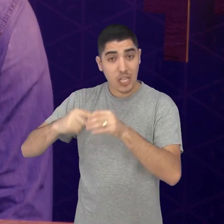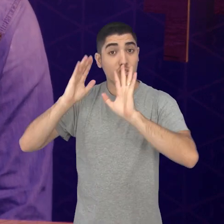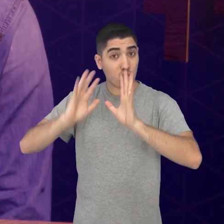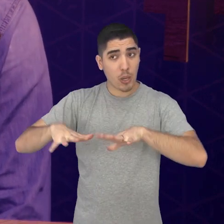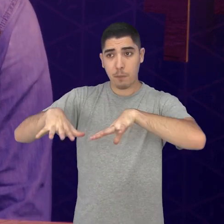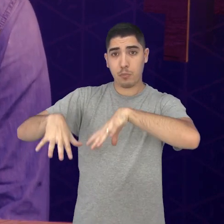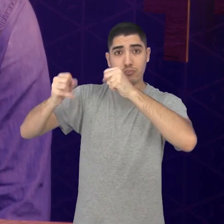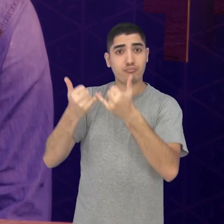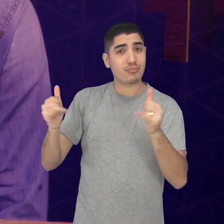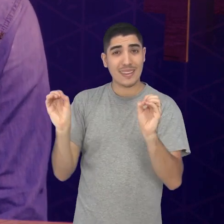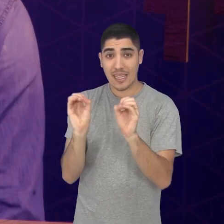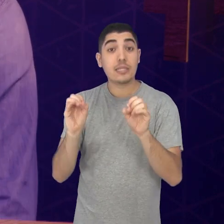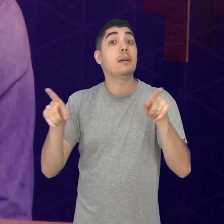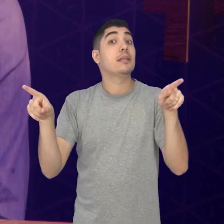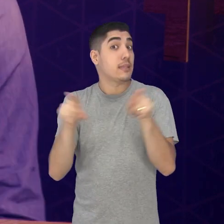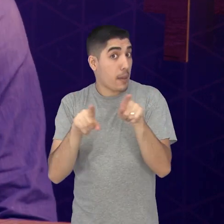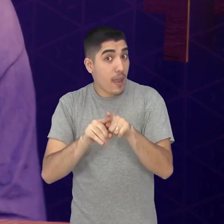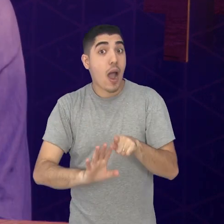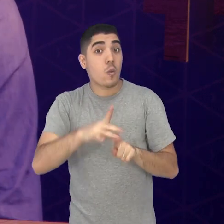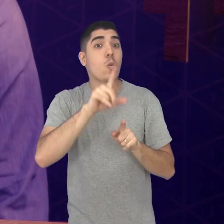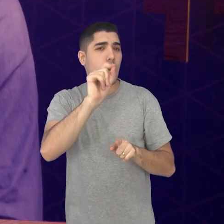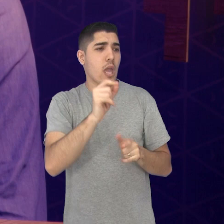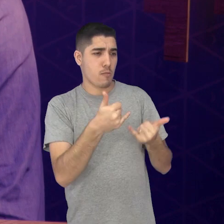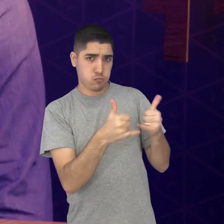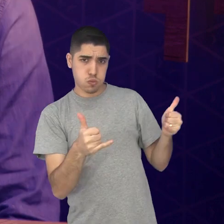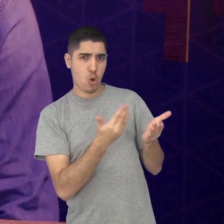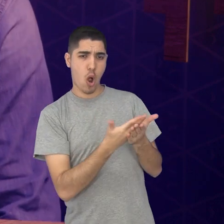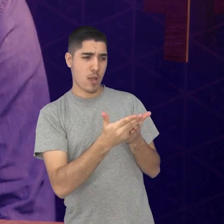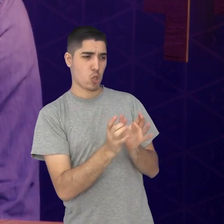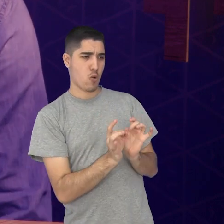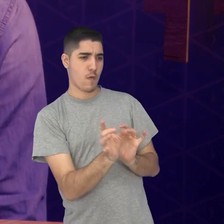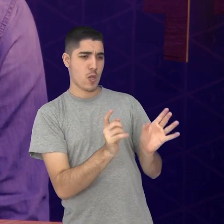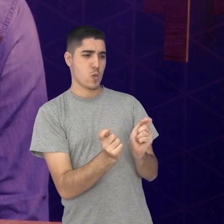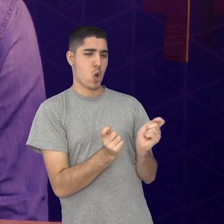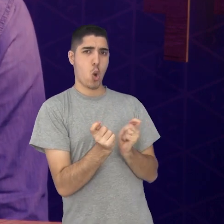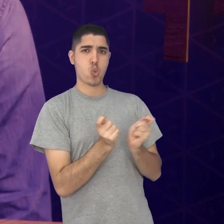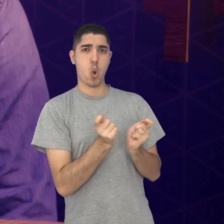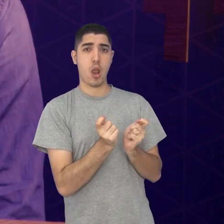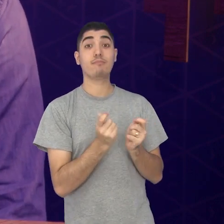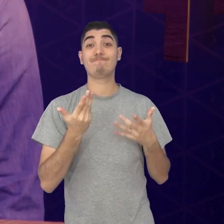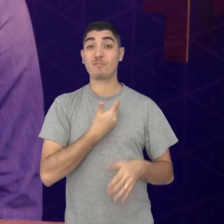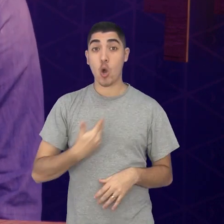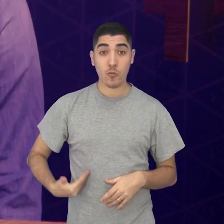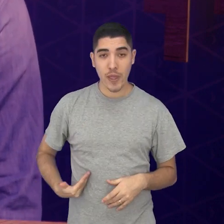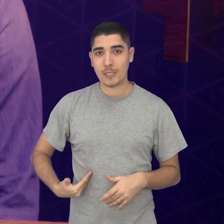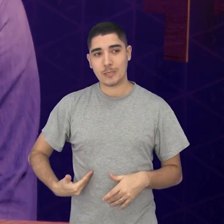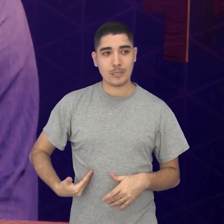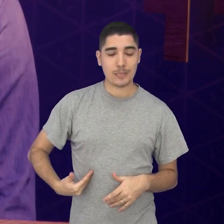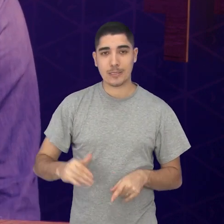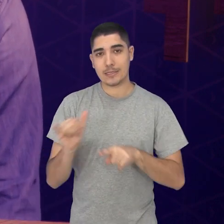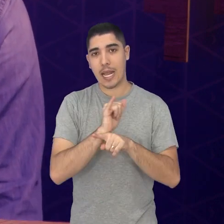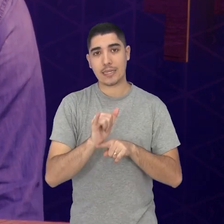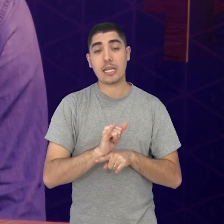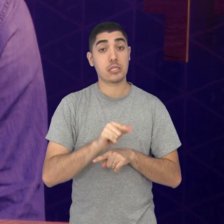ficar sem energia, mas teve um racionamento de energia. Essas foram as medidas que o governo tomou para enfrentar. E